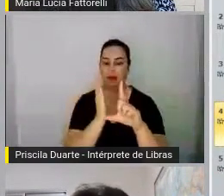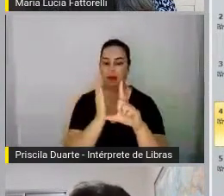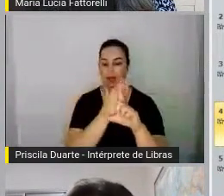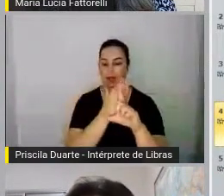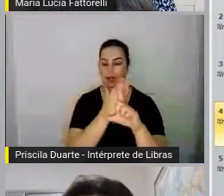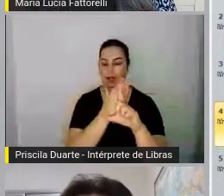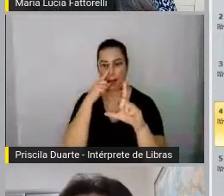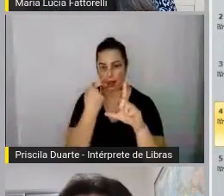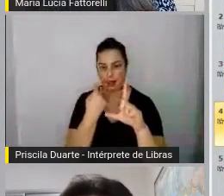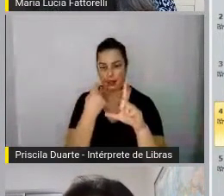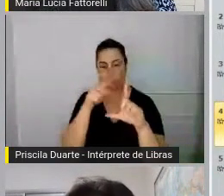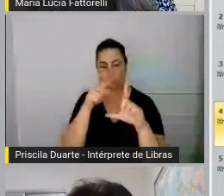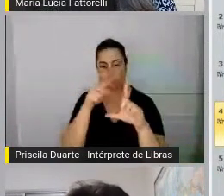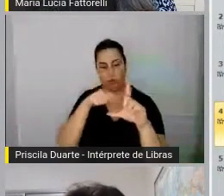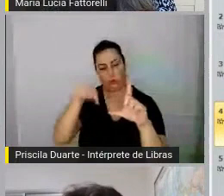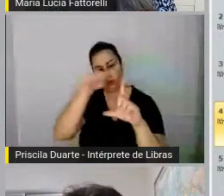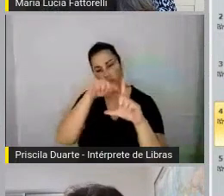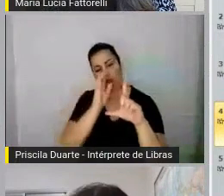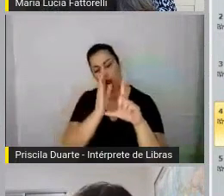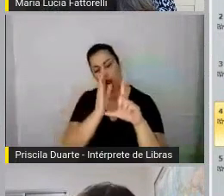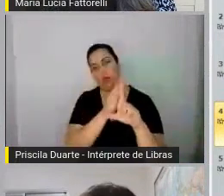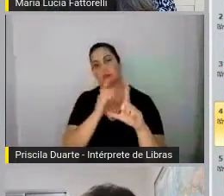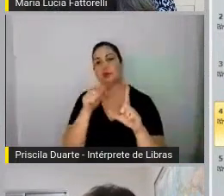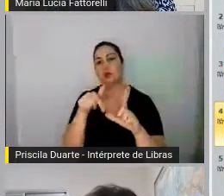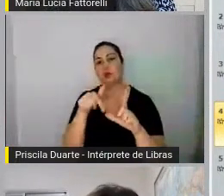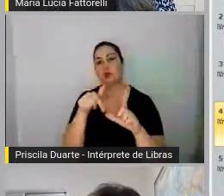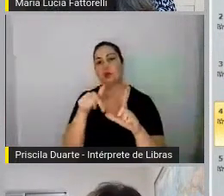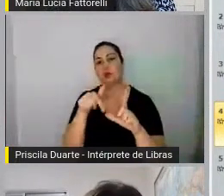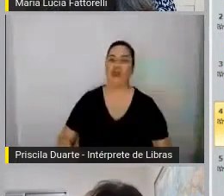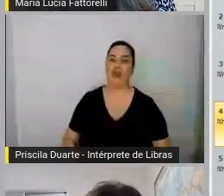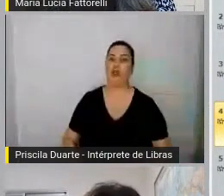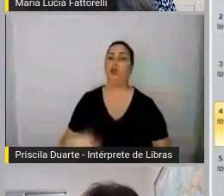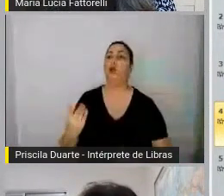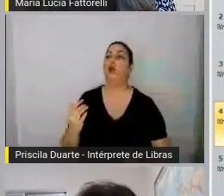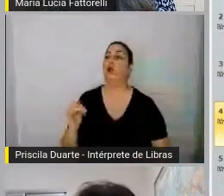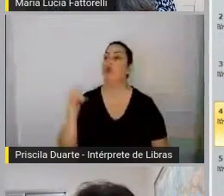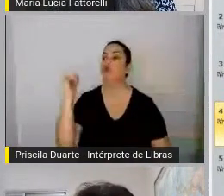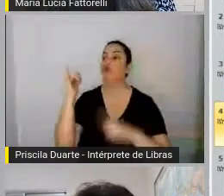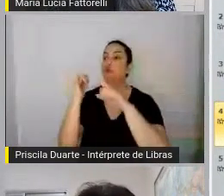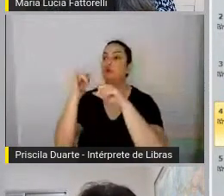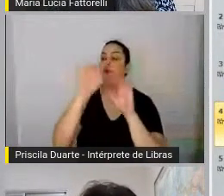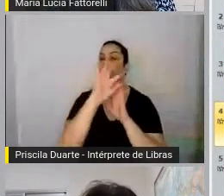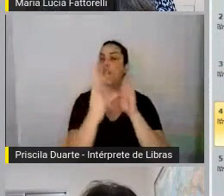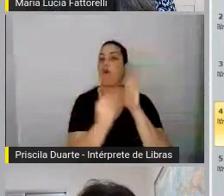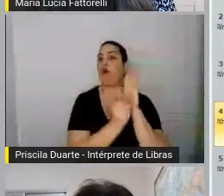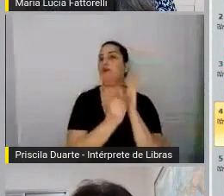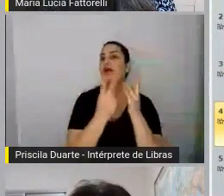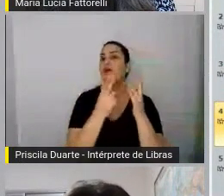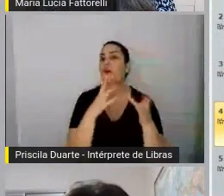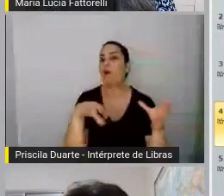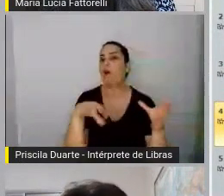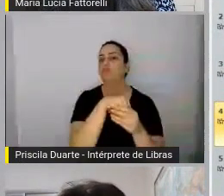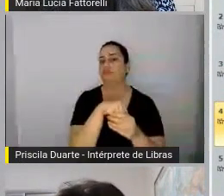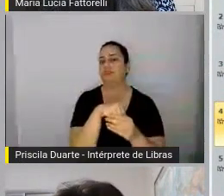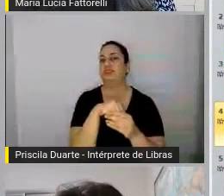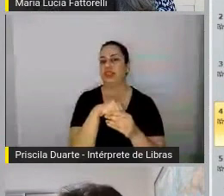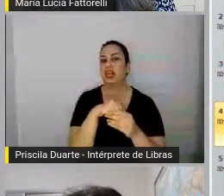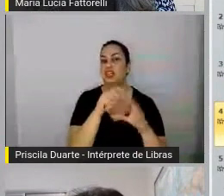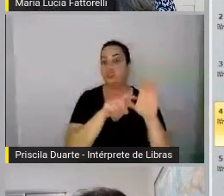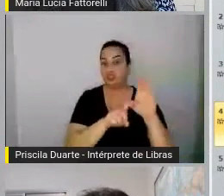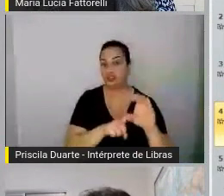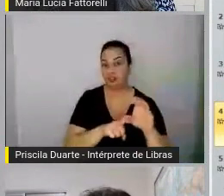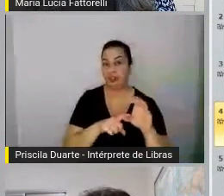juros e contabiliza como se fosse rolagem, né? 200 bilhões, né? No material indicado